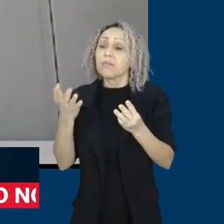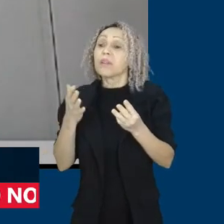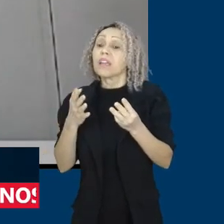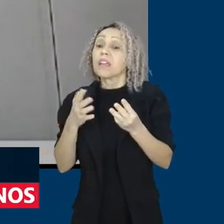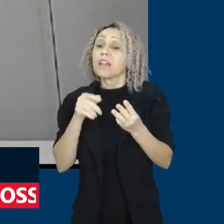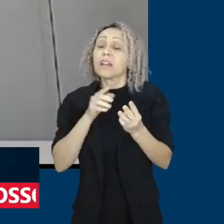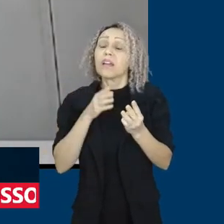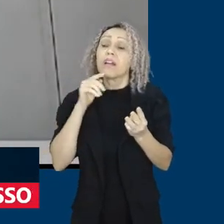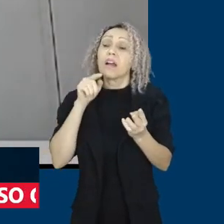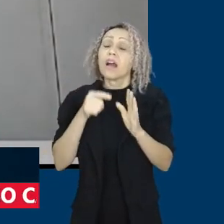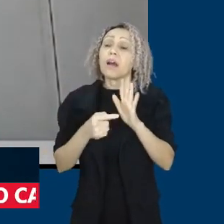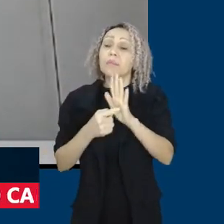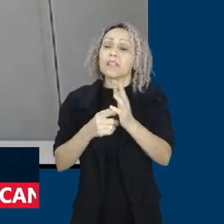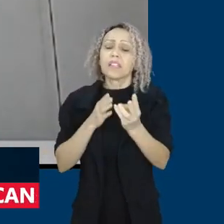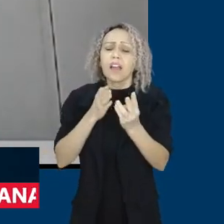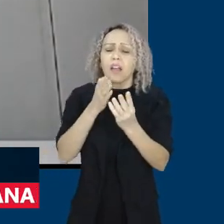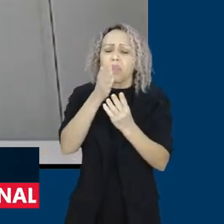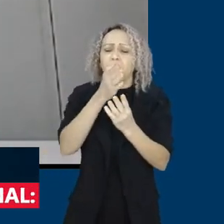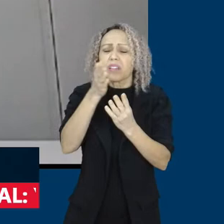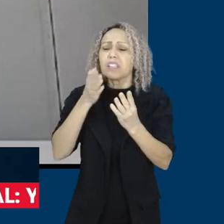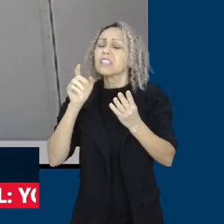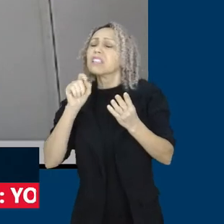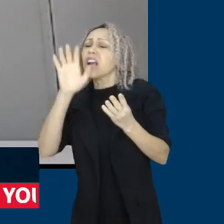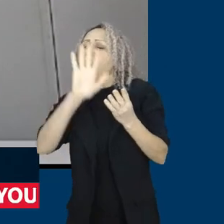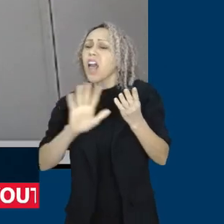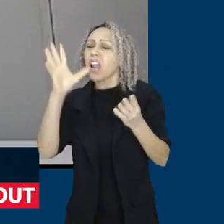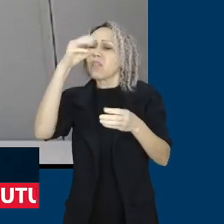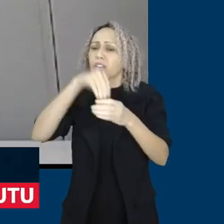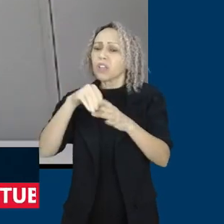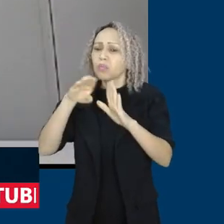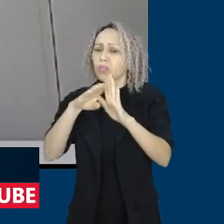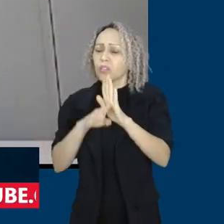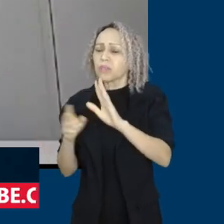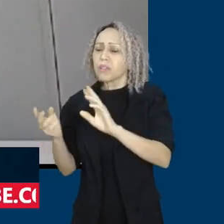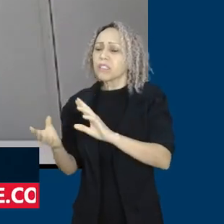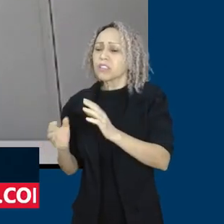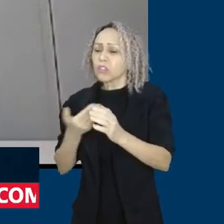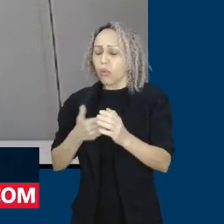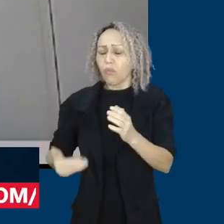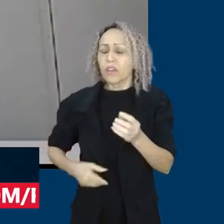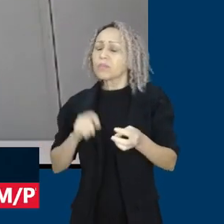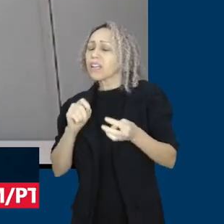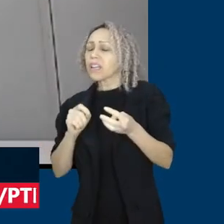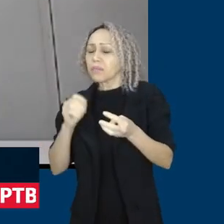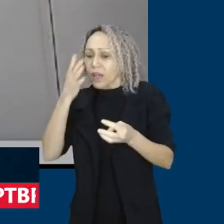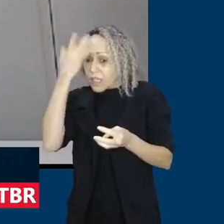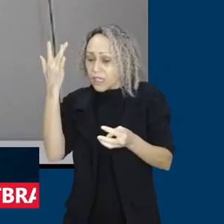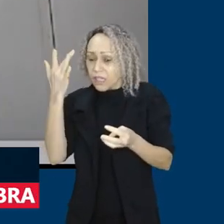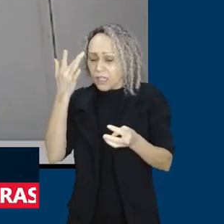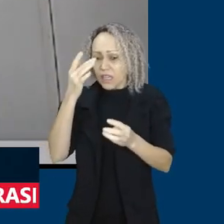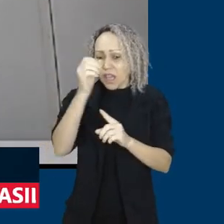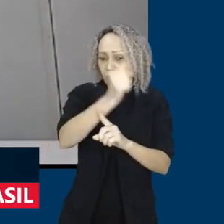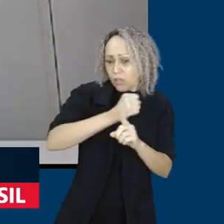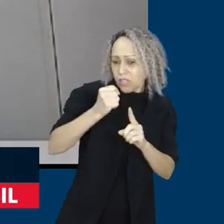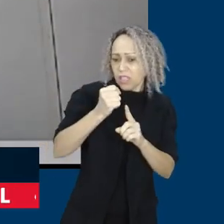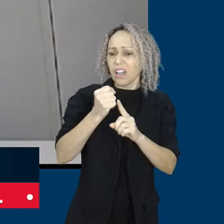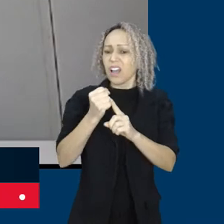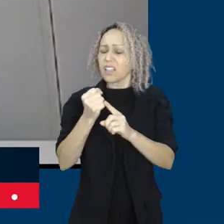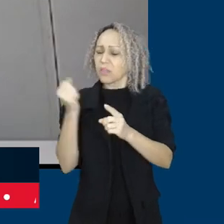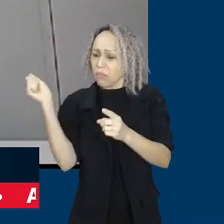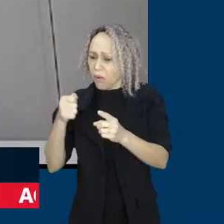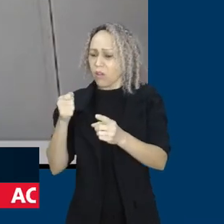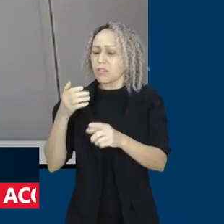mais efetiva mais eficaz né e terceiro apresentar uma ideia